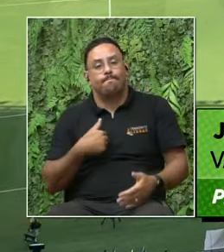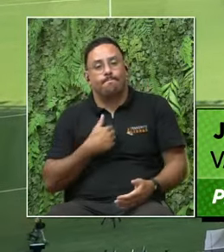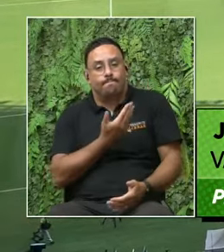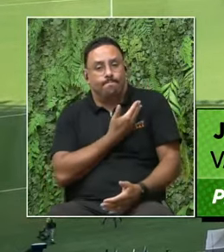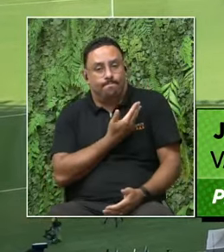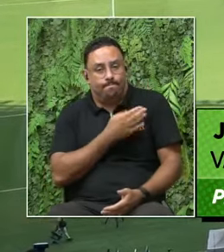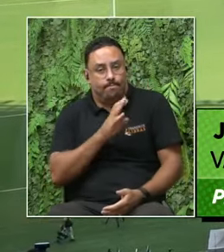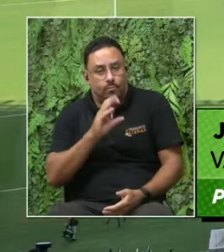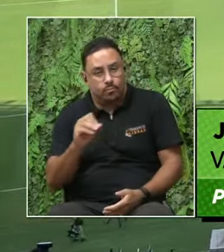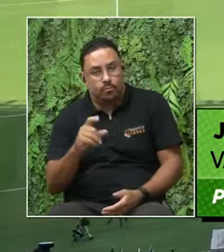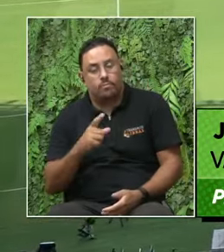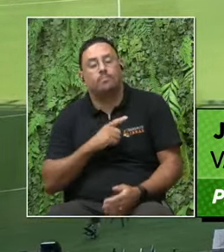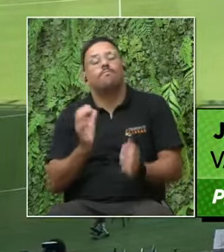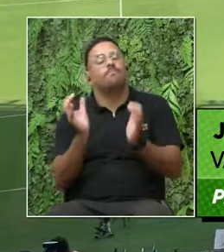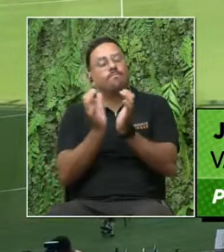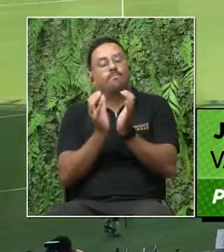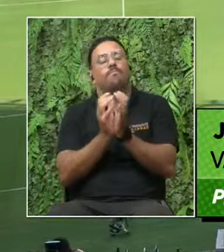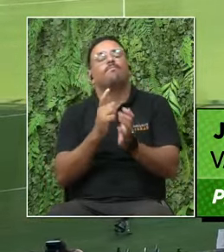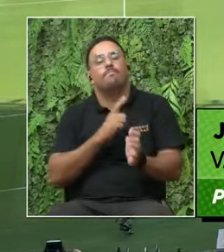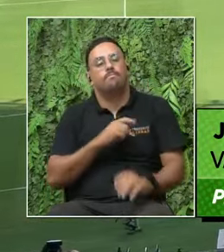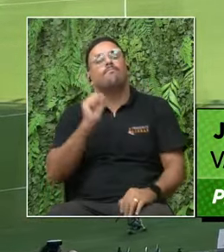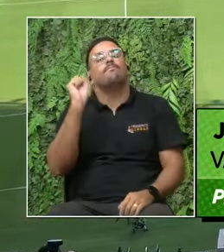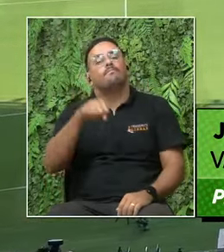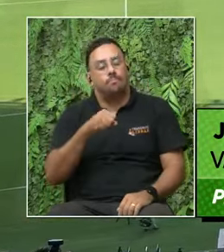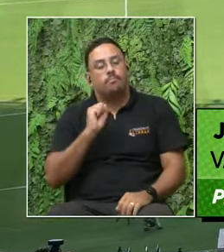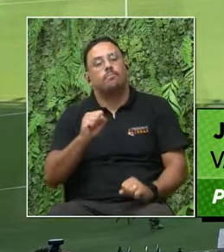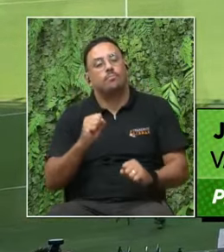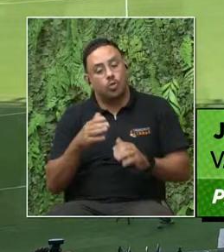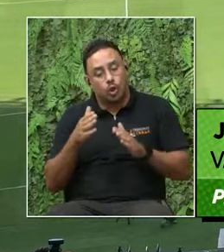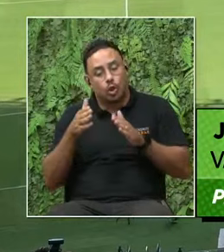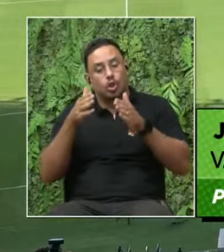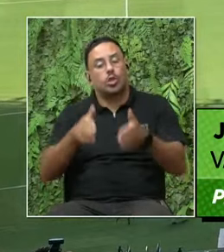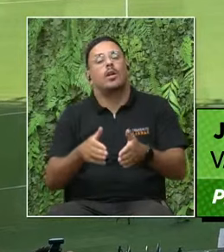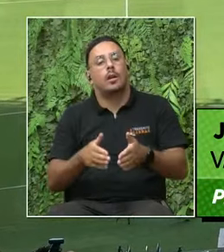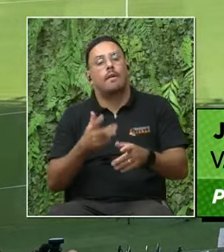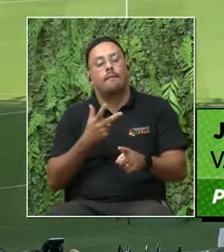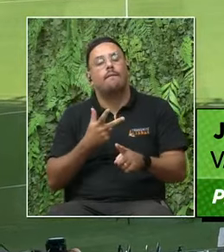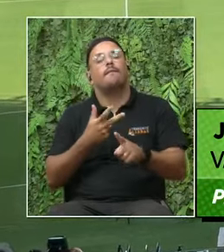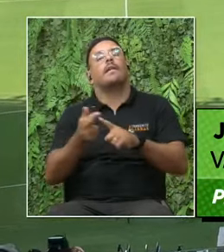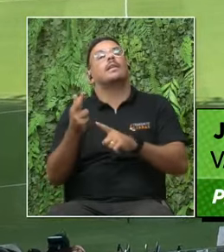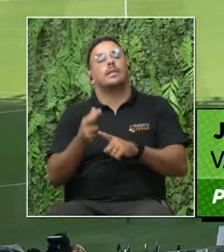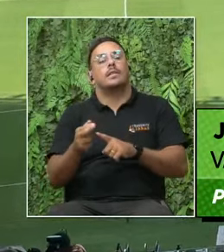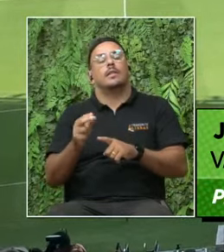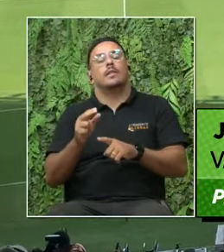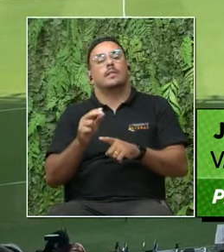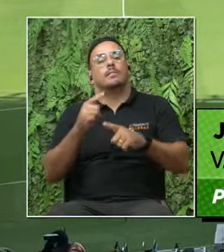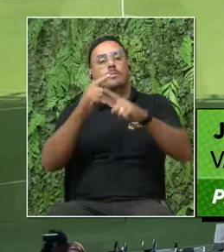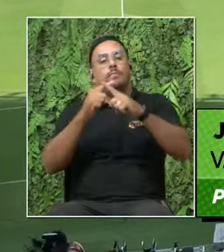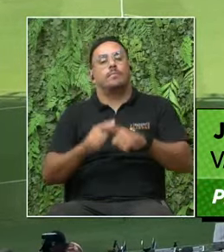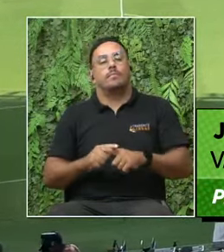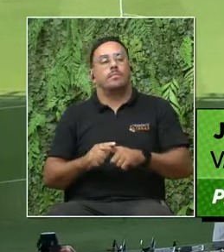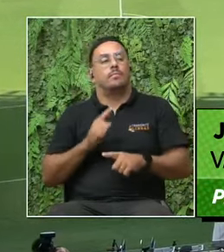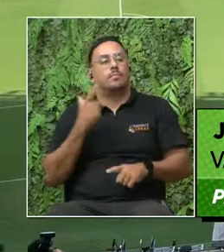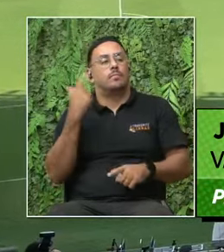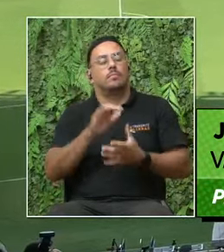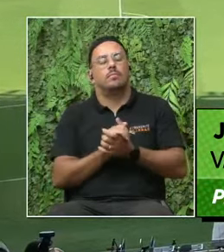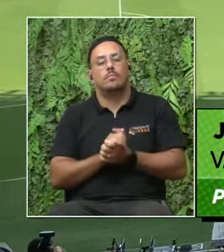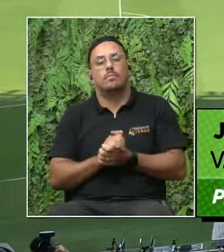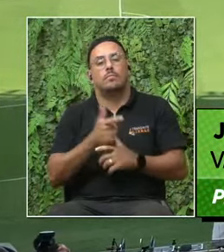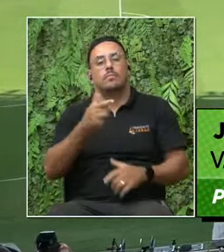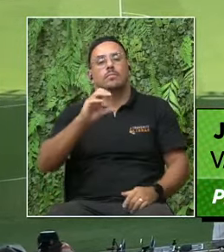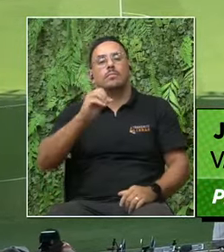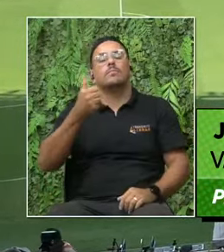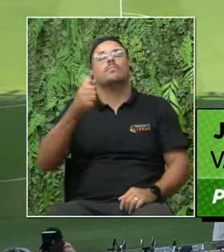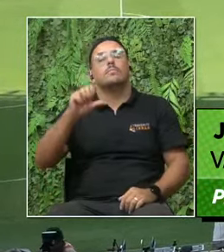Faria é um time que tem sim a possibilidade de chegar aqui e vencer o campeonato mineiro que não Conquista desde